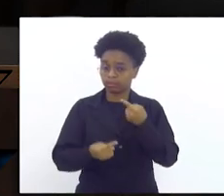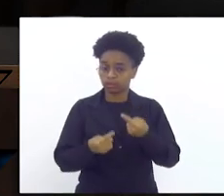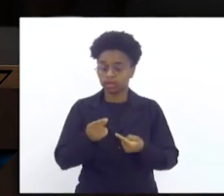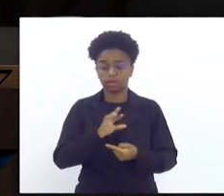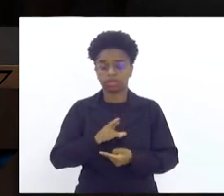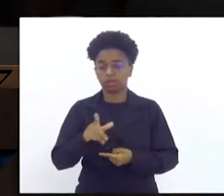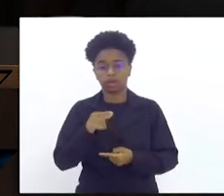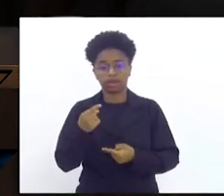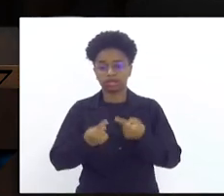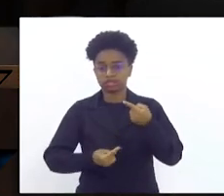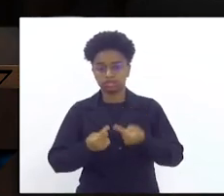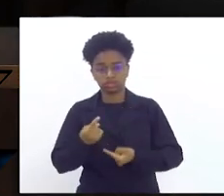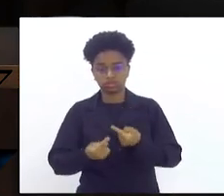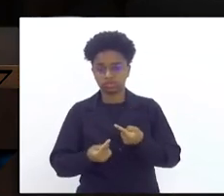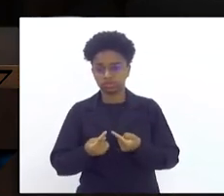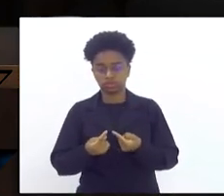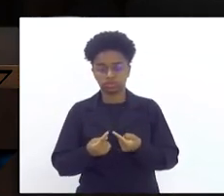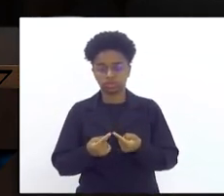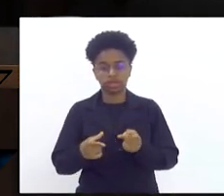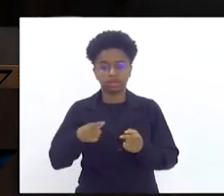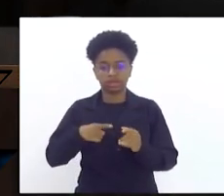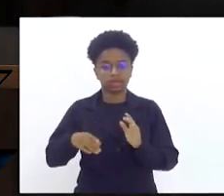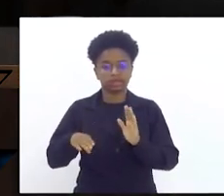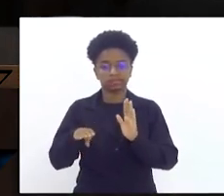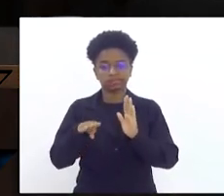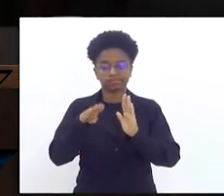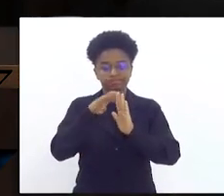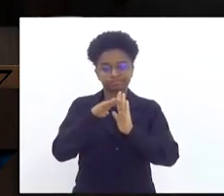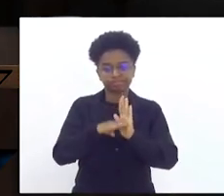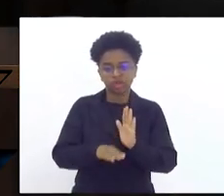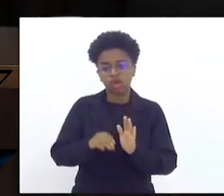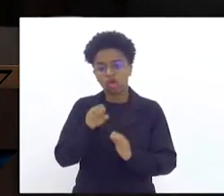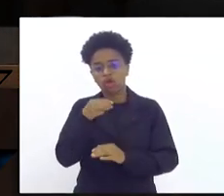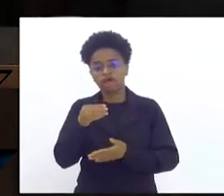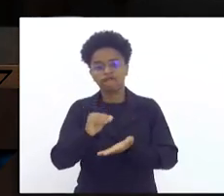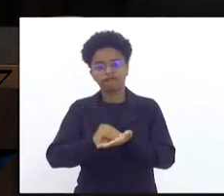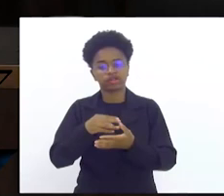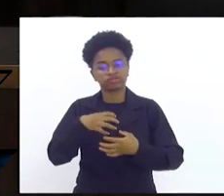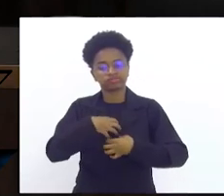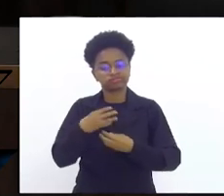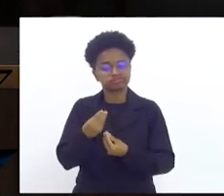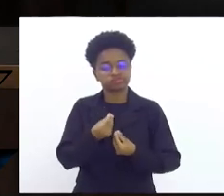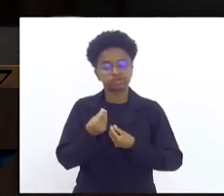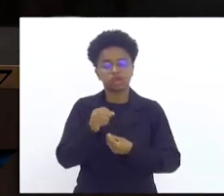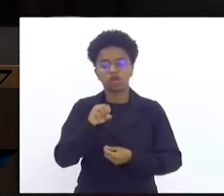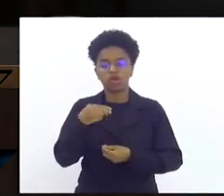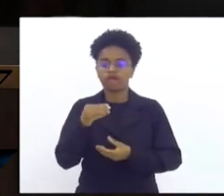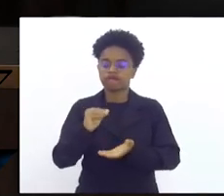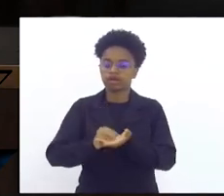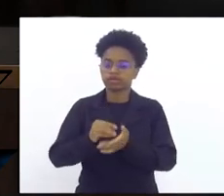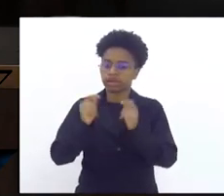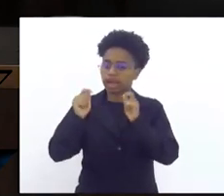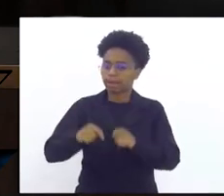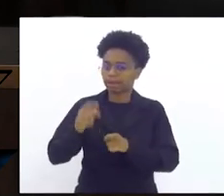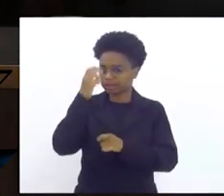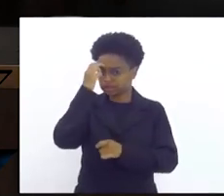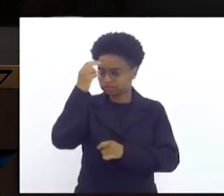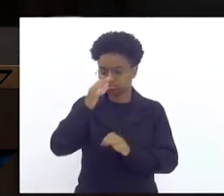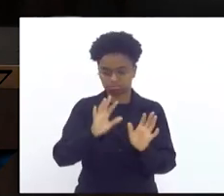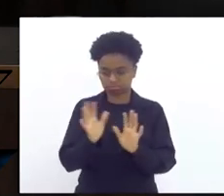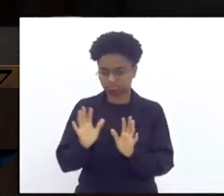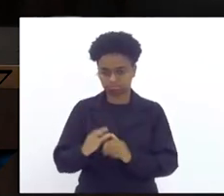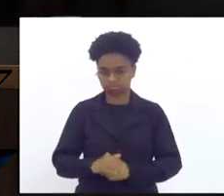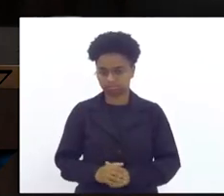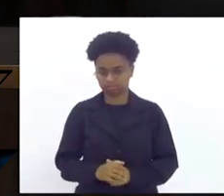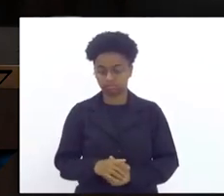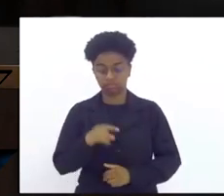são debates do onde o pragmatismo Aonde a falta de sensibilidade onde a falta de capacidade intelectual se faz presente